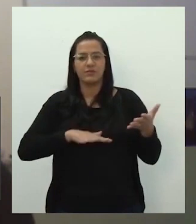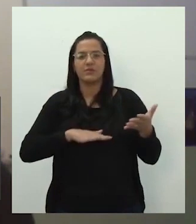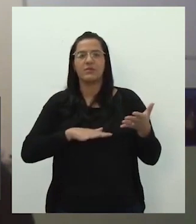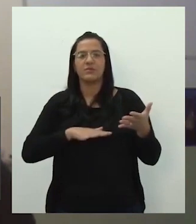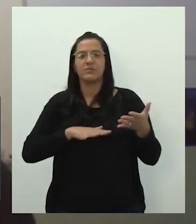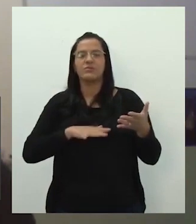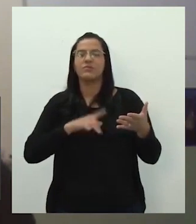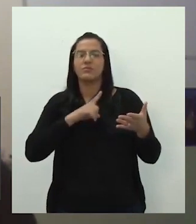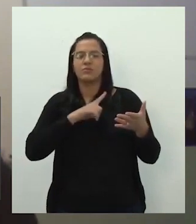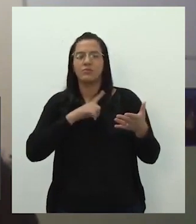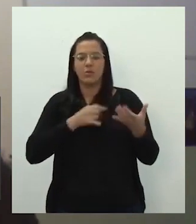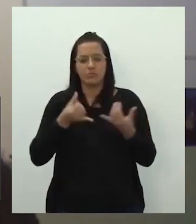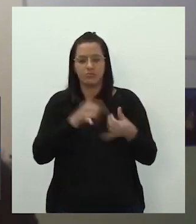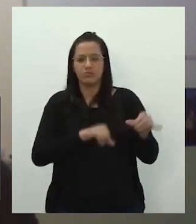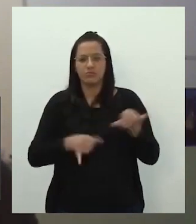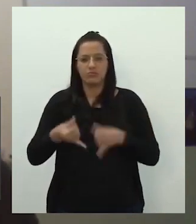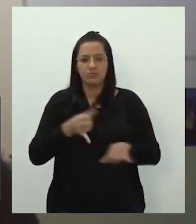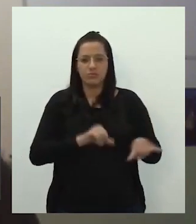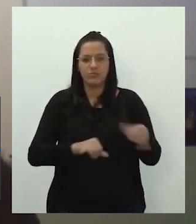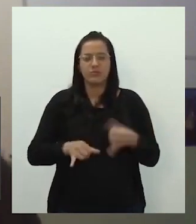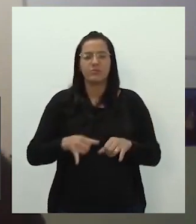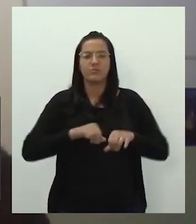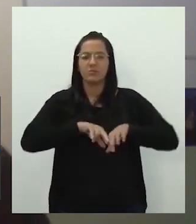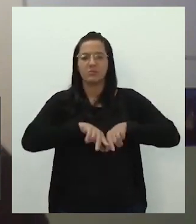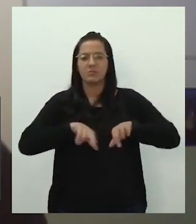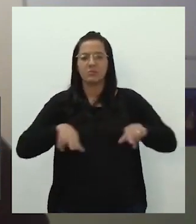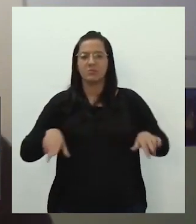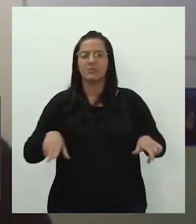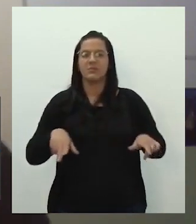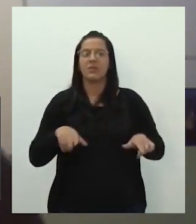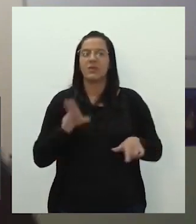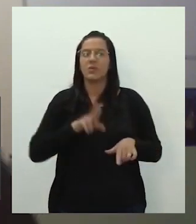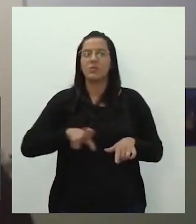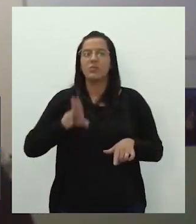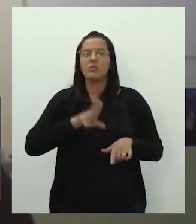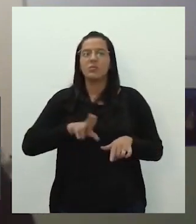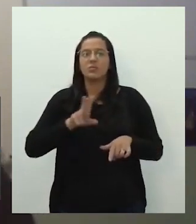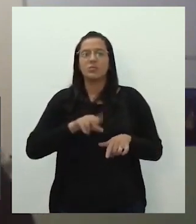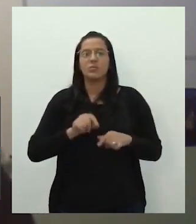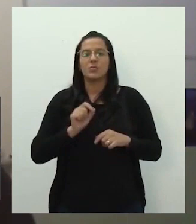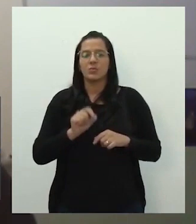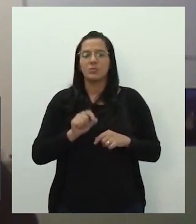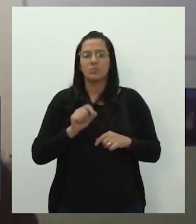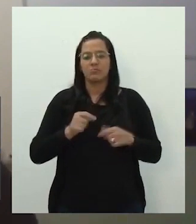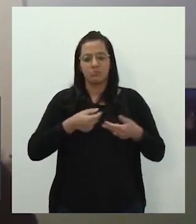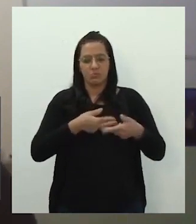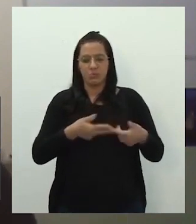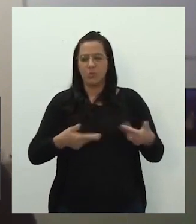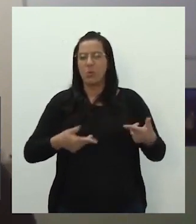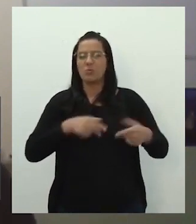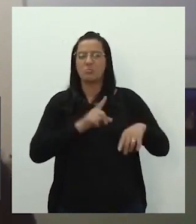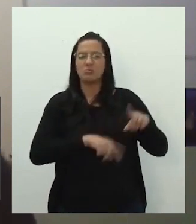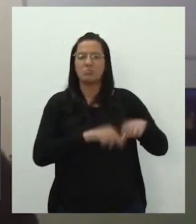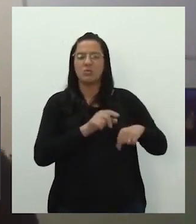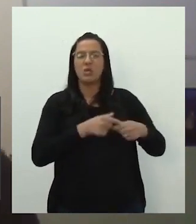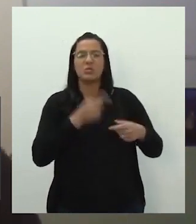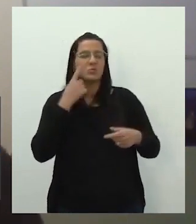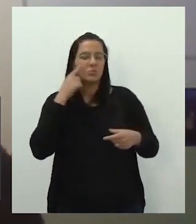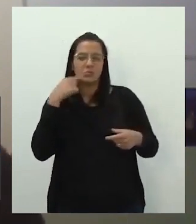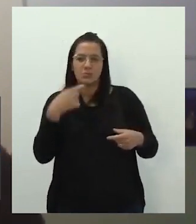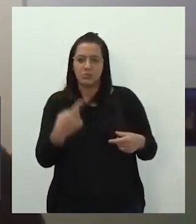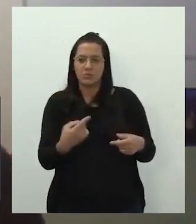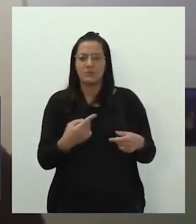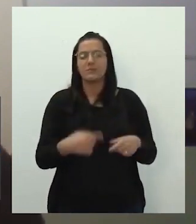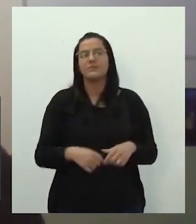né? Que a gente está busca utilizar né, coisas do dia a dia, né?